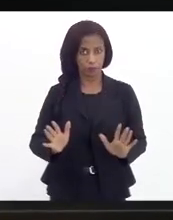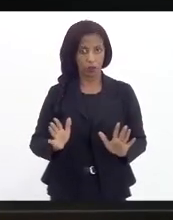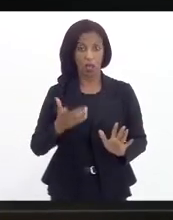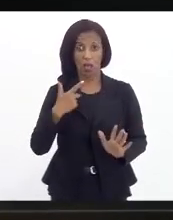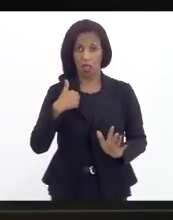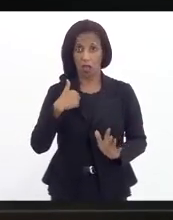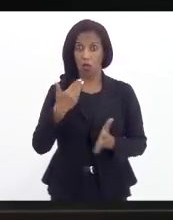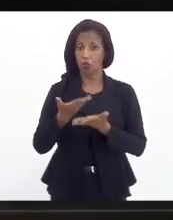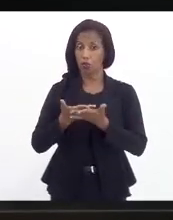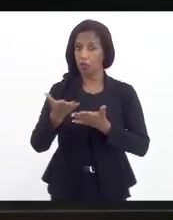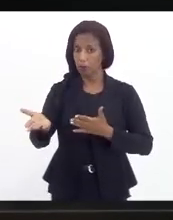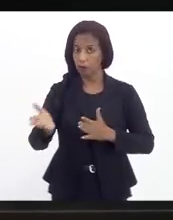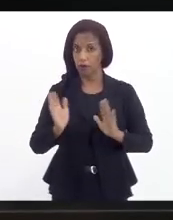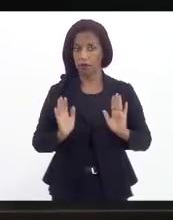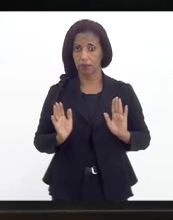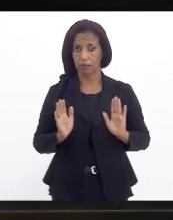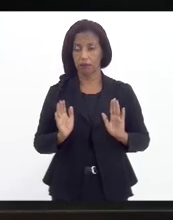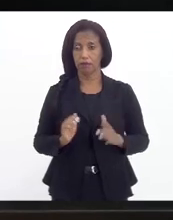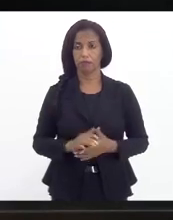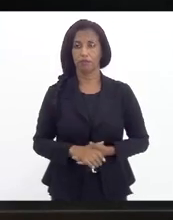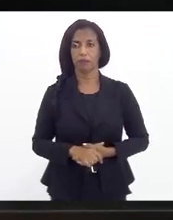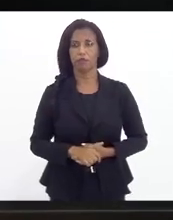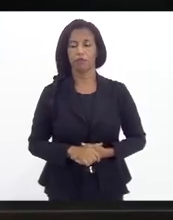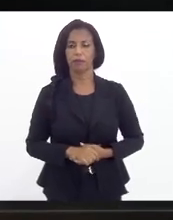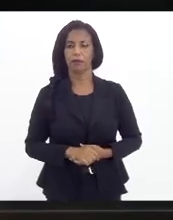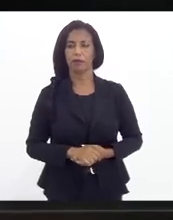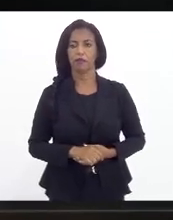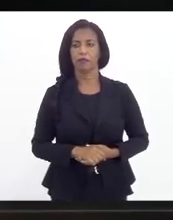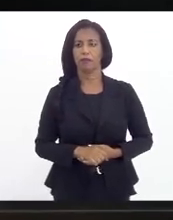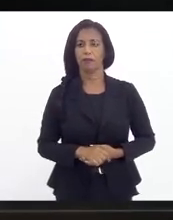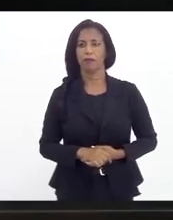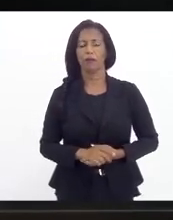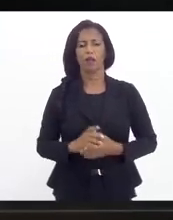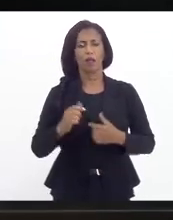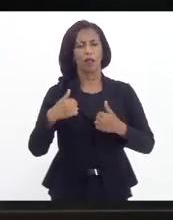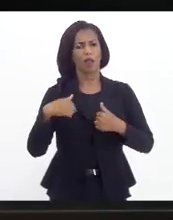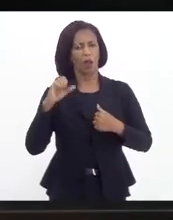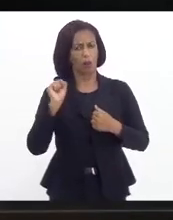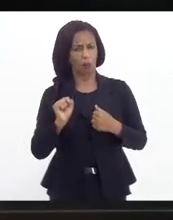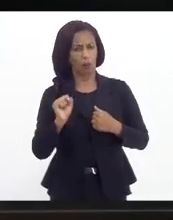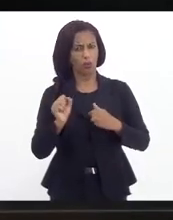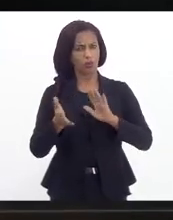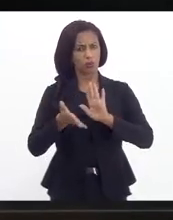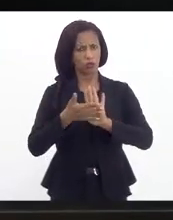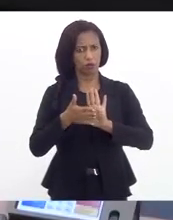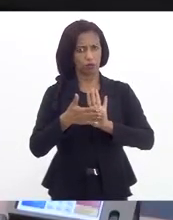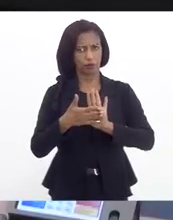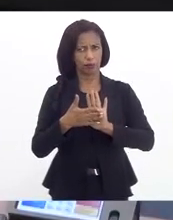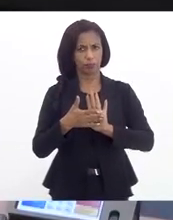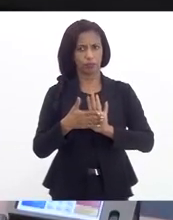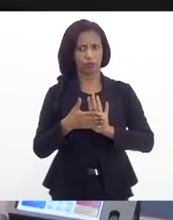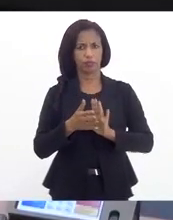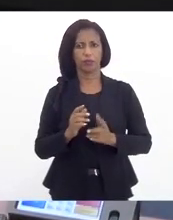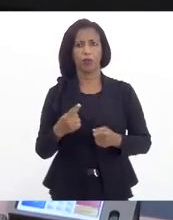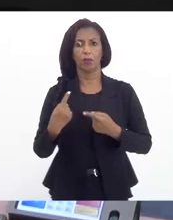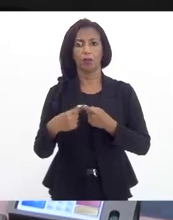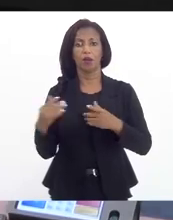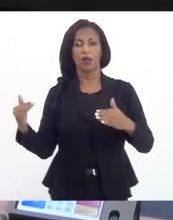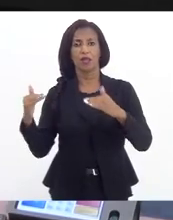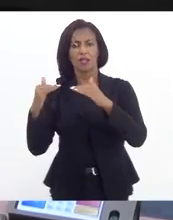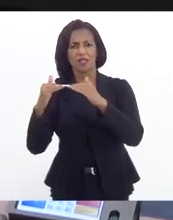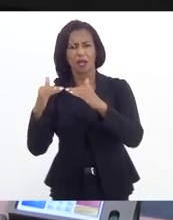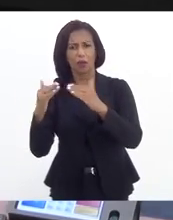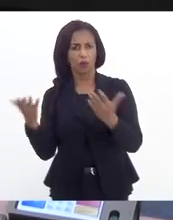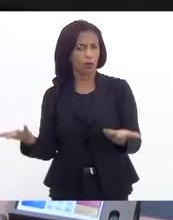encaminhando pela mesa. Então, presidente, posso fazer uma proposta, com a vossa excelência, que a gente fechar esse acordo agora, sem